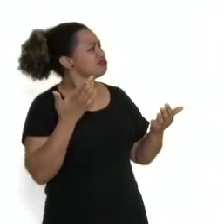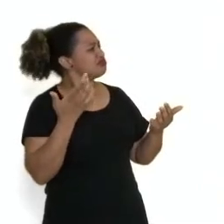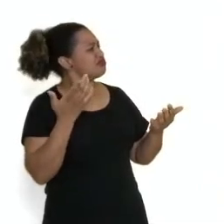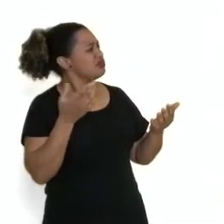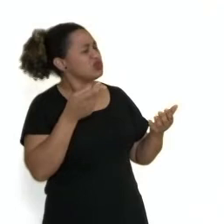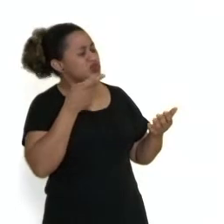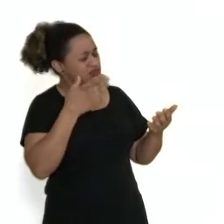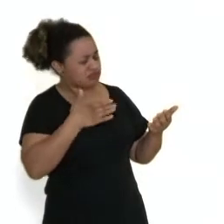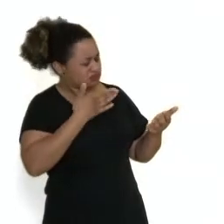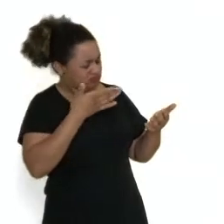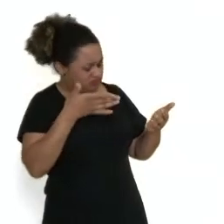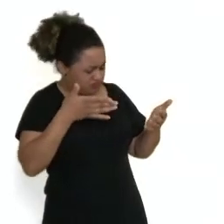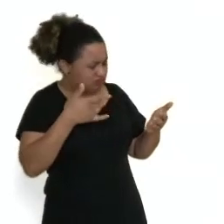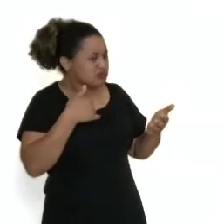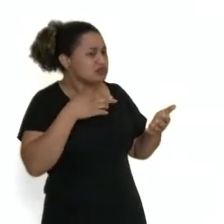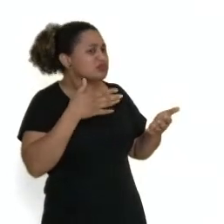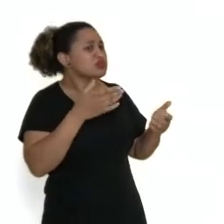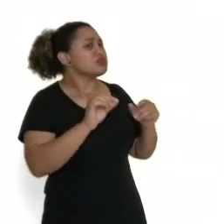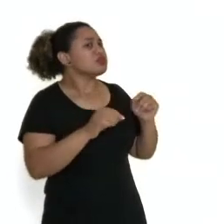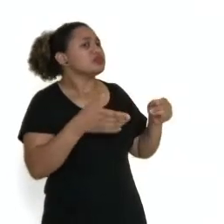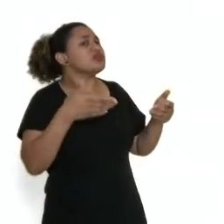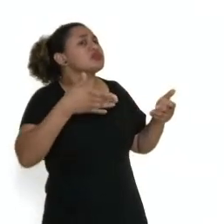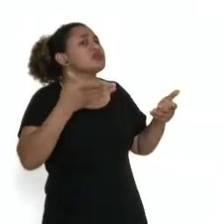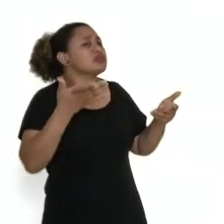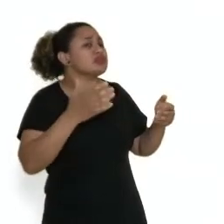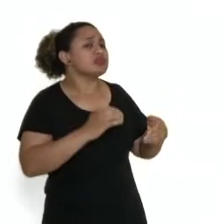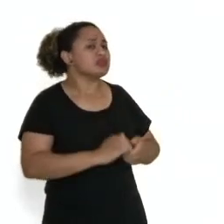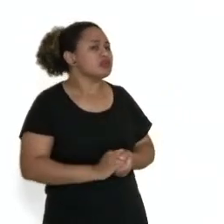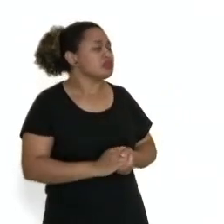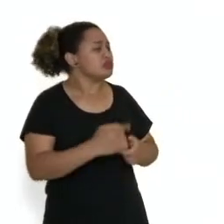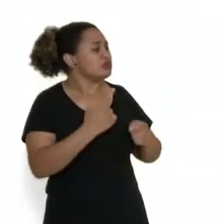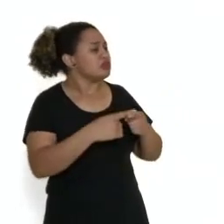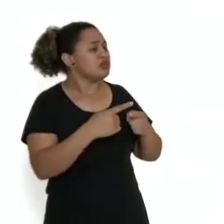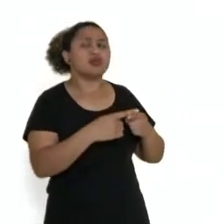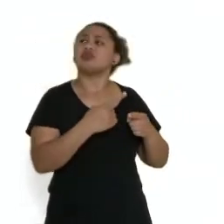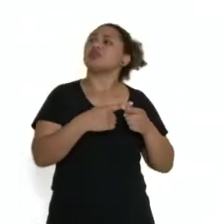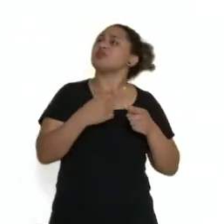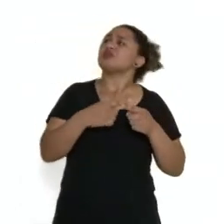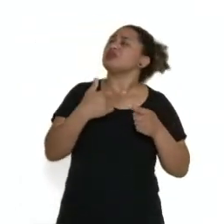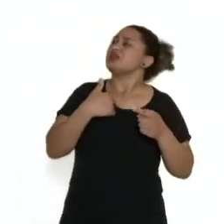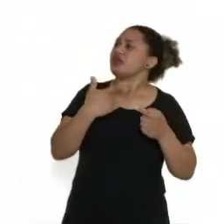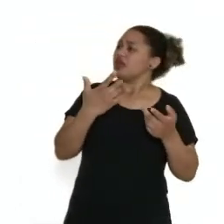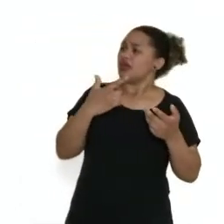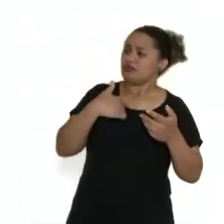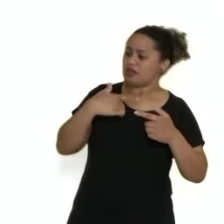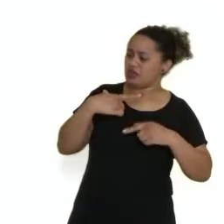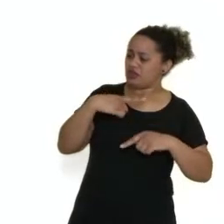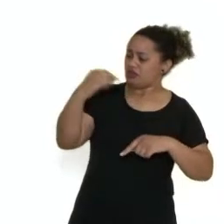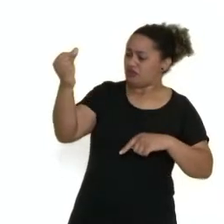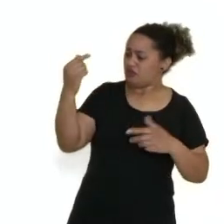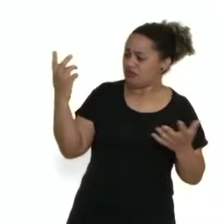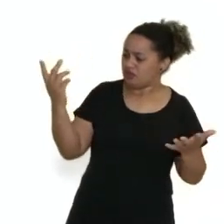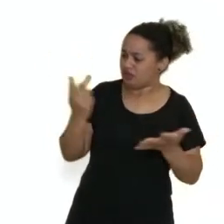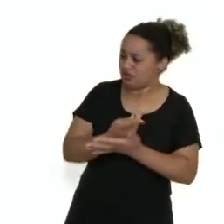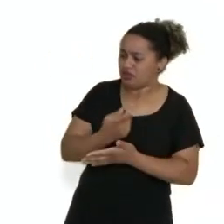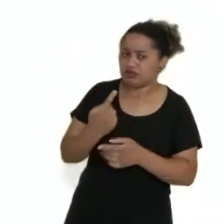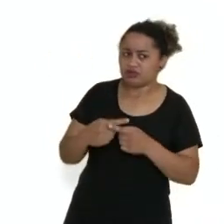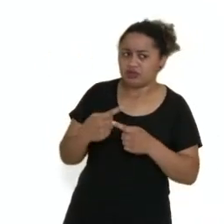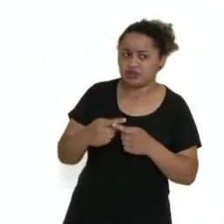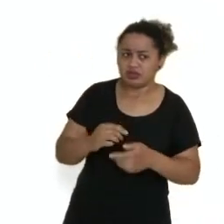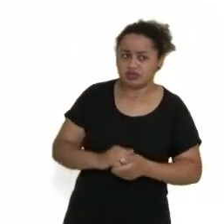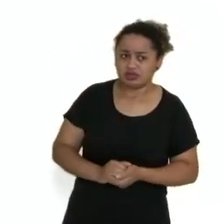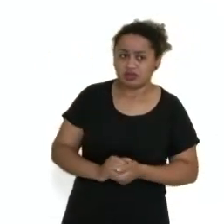dele surpreendente resposta. Por que vos admirais de minha escolha? Do mesmo modo que a língua